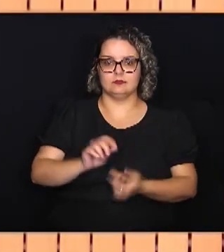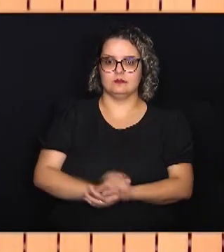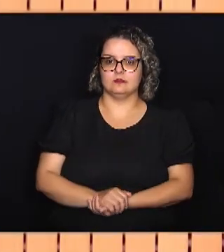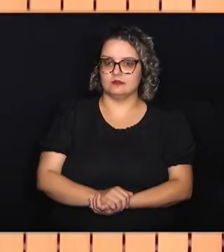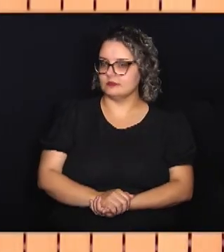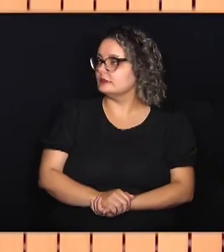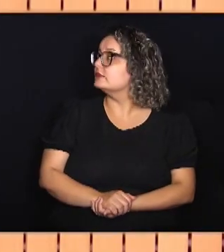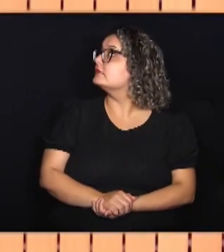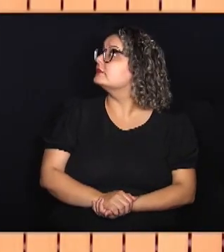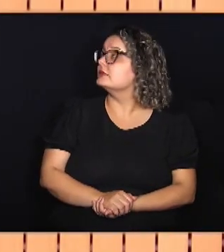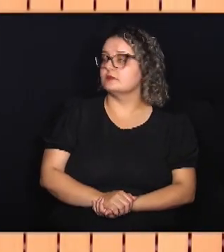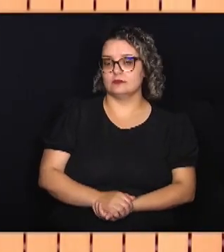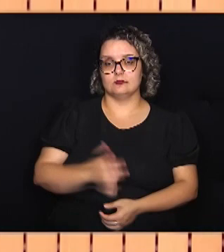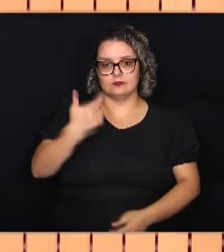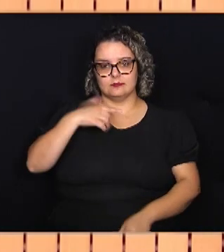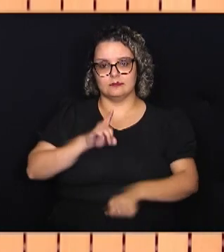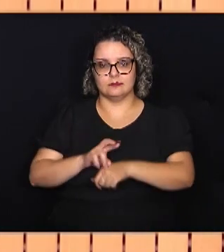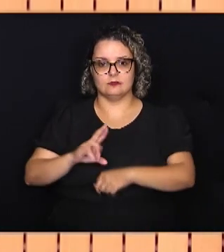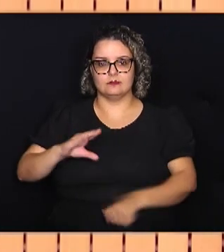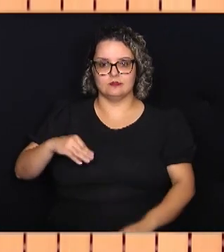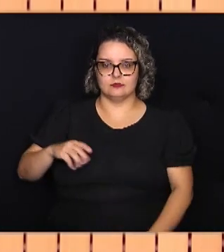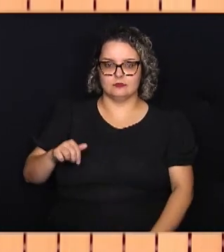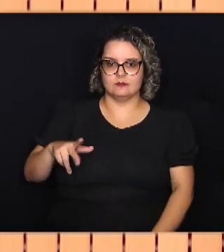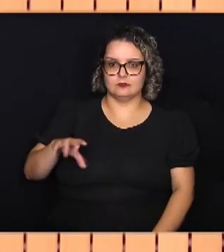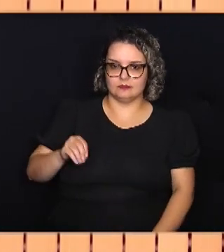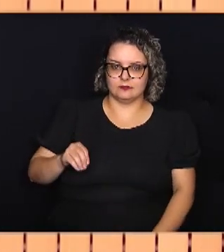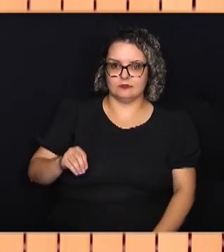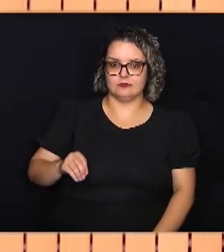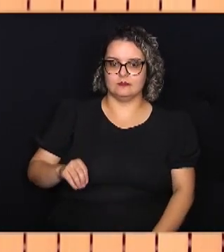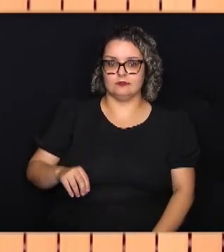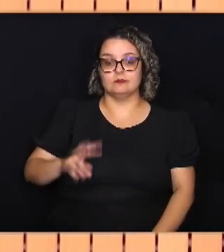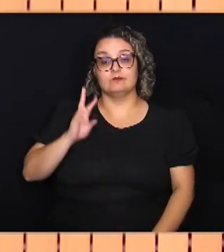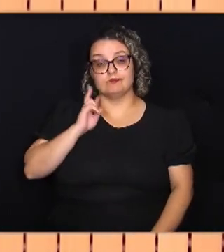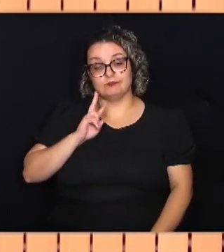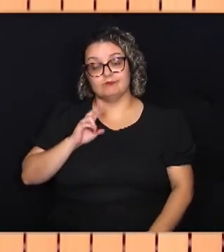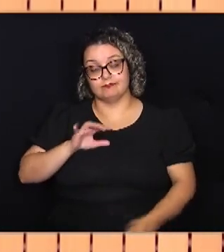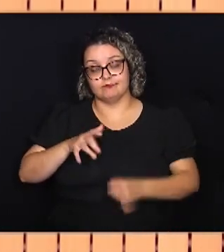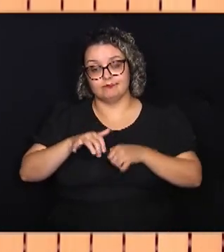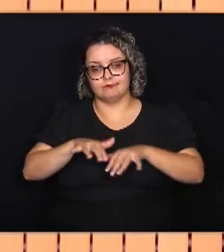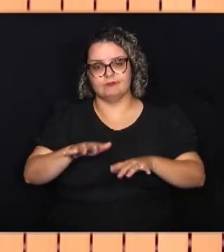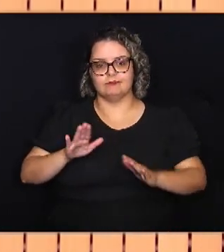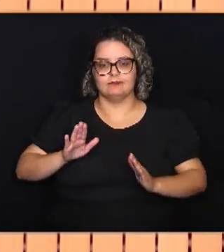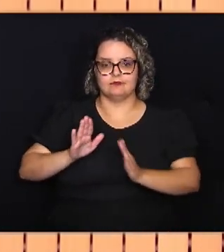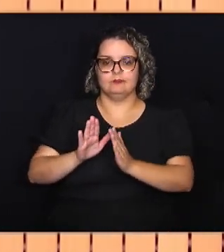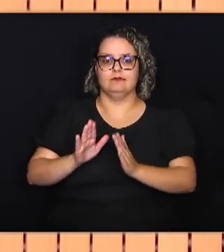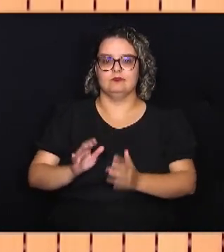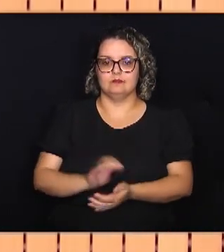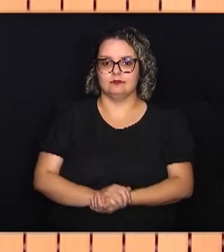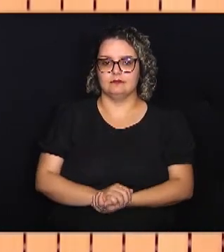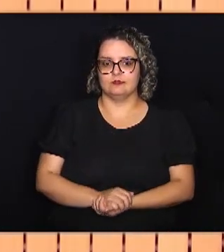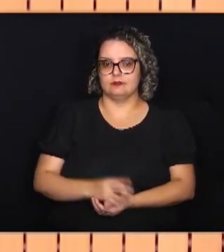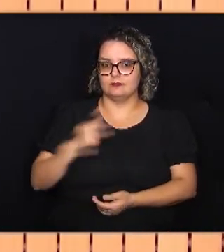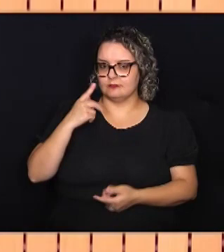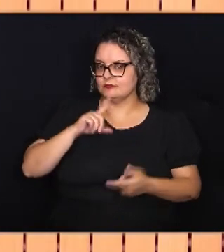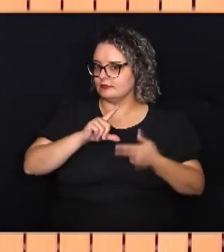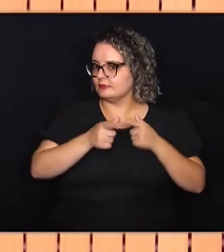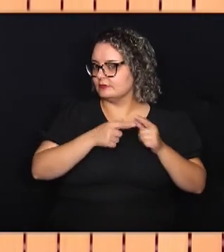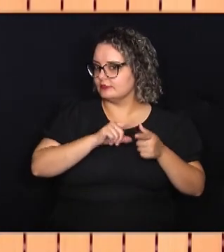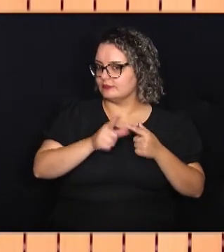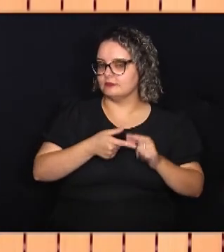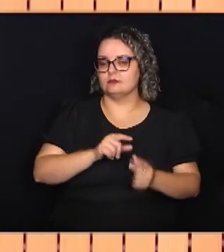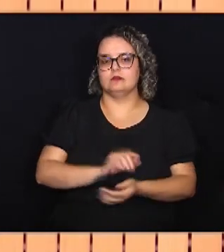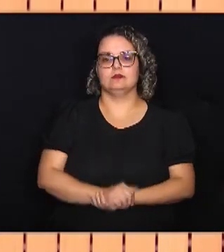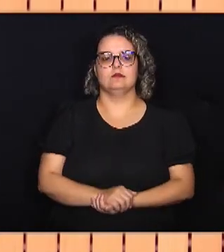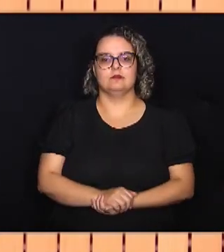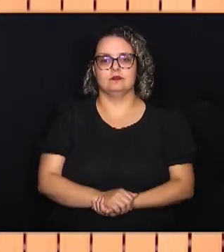doutor Márcio, fui uma dessas vítimas do Covid. Enfrentei, Major Jaime, a internação e me